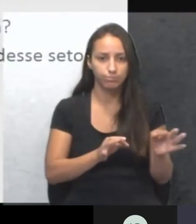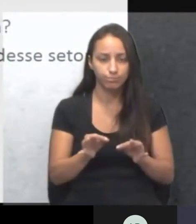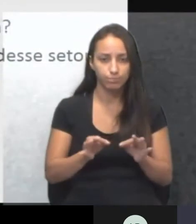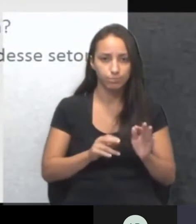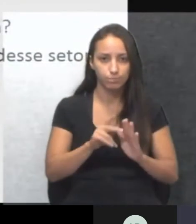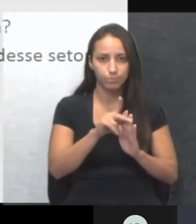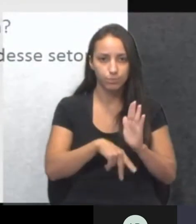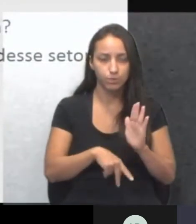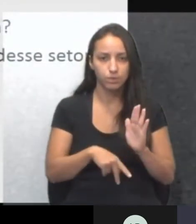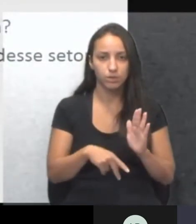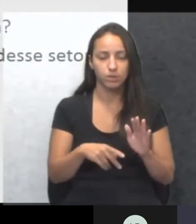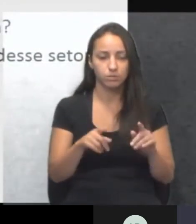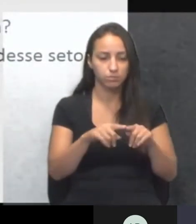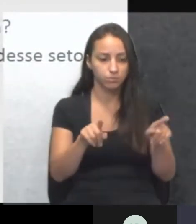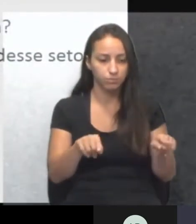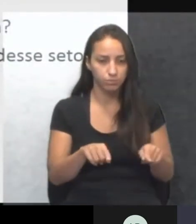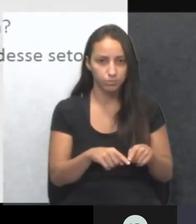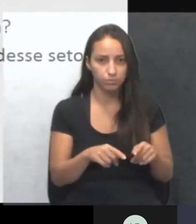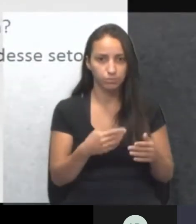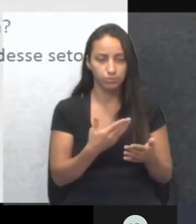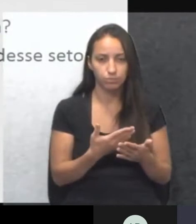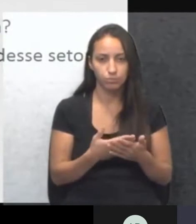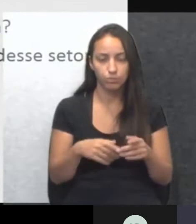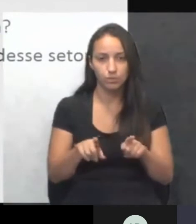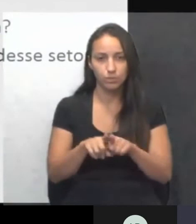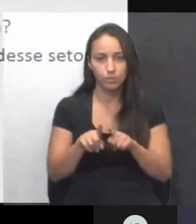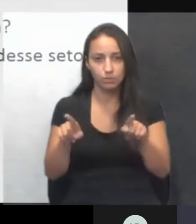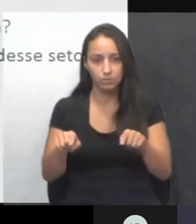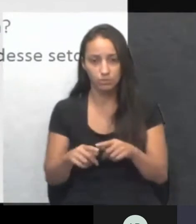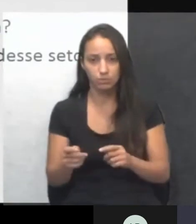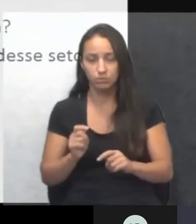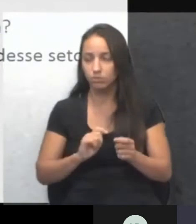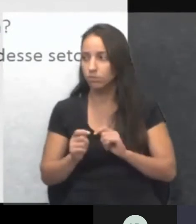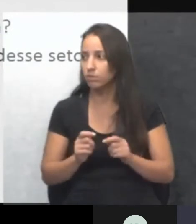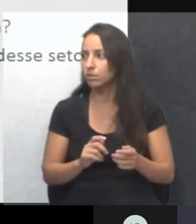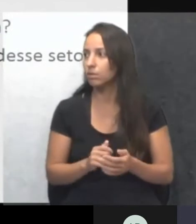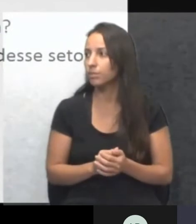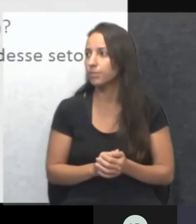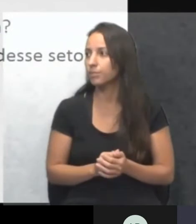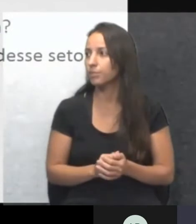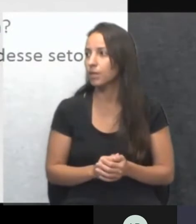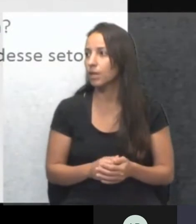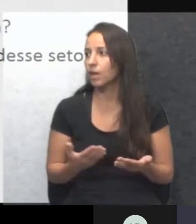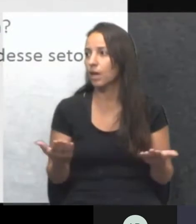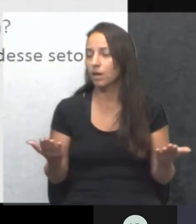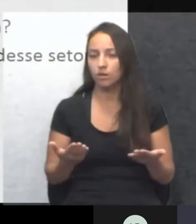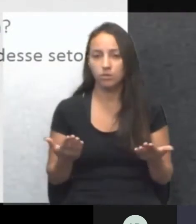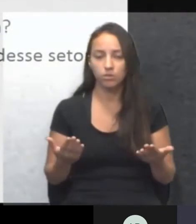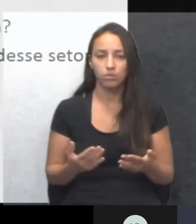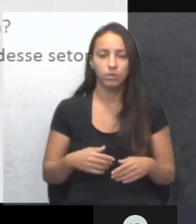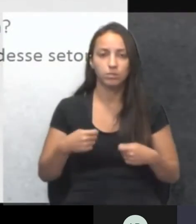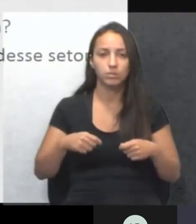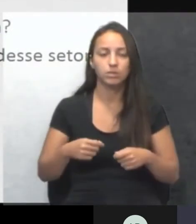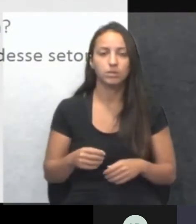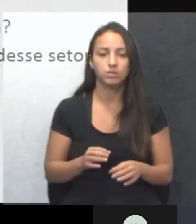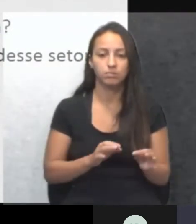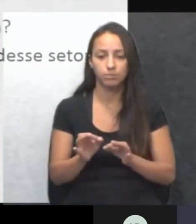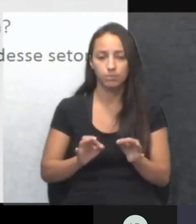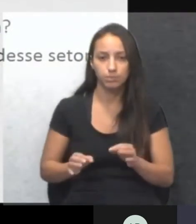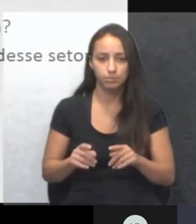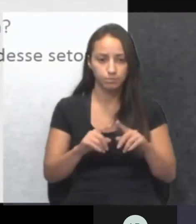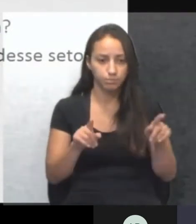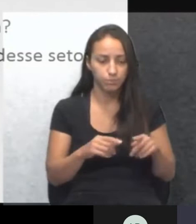aprendizagem e administrativo de uma escola de ensino fundamental padrão FDE, agora é necessário desenvolver os setores de